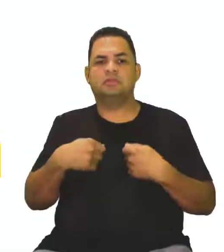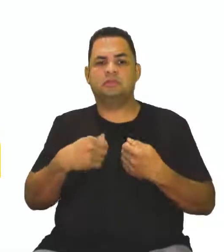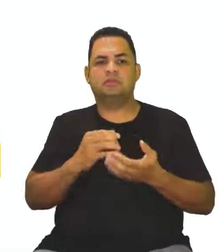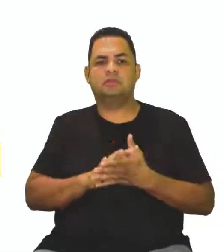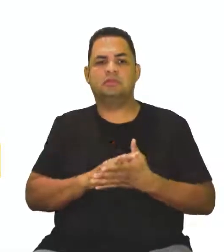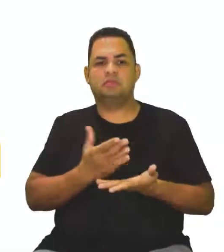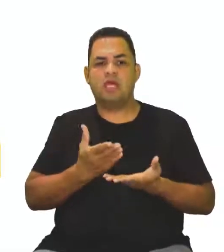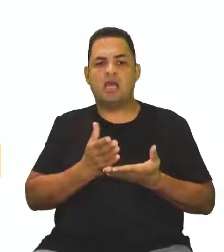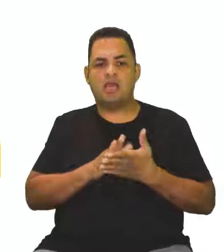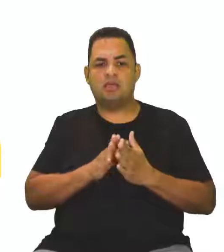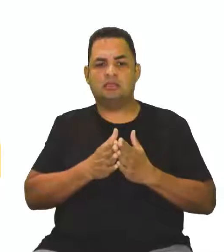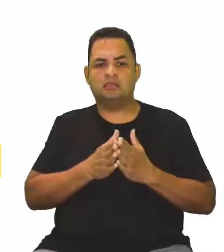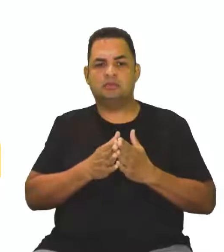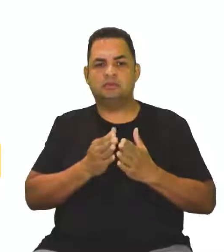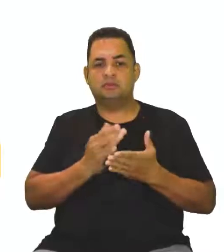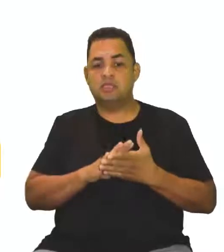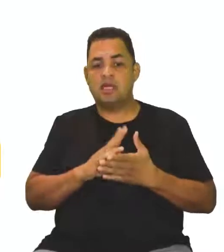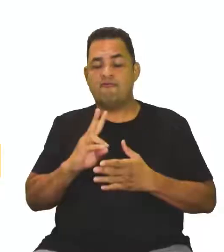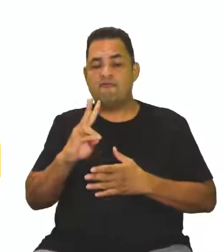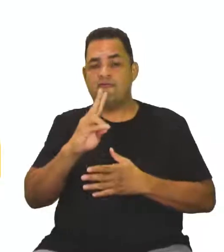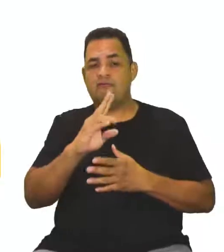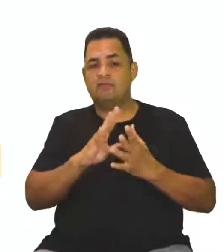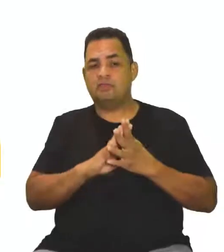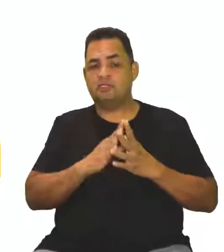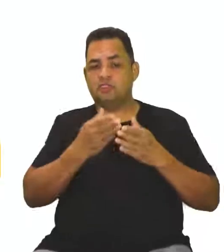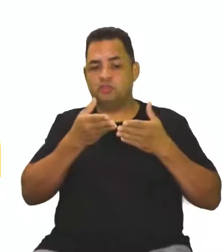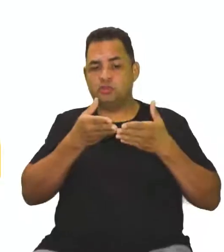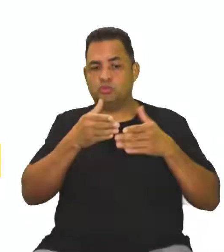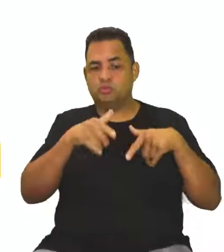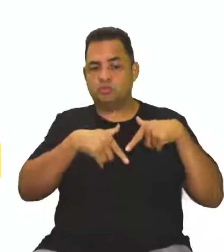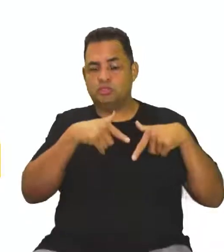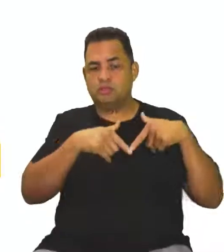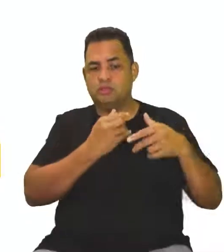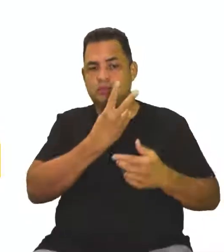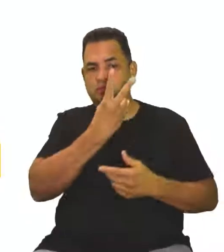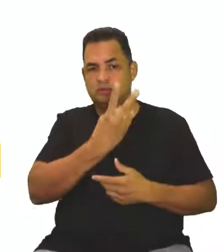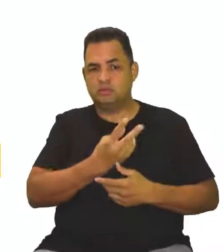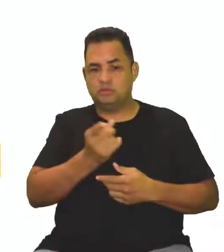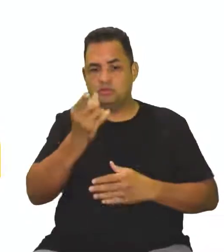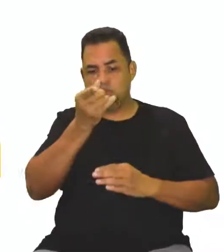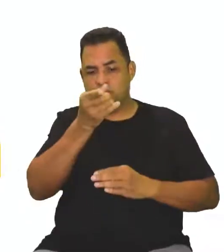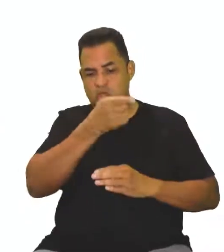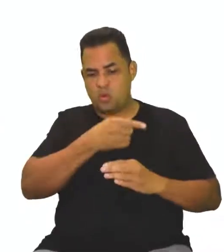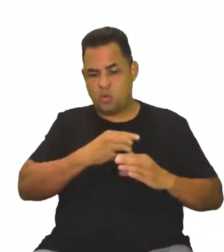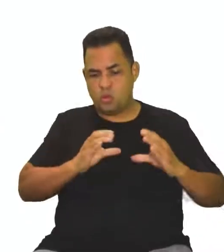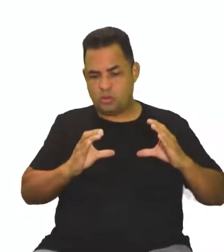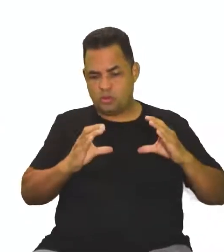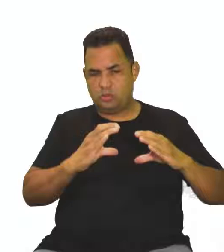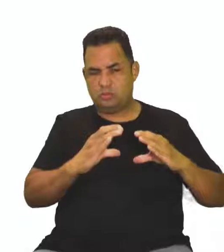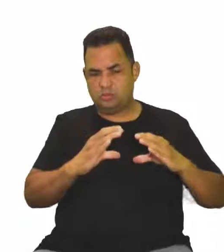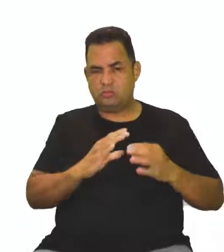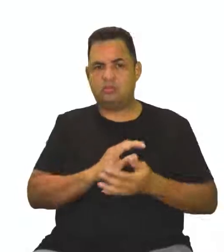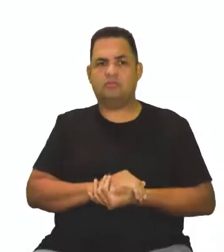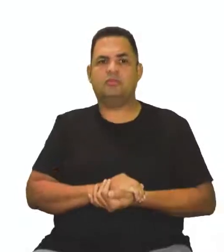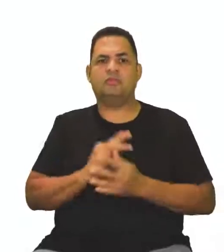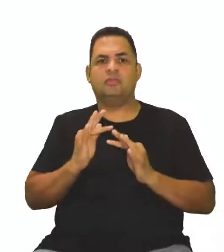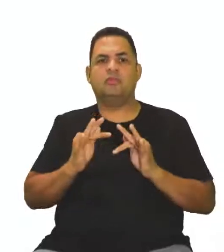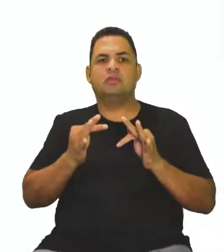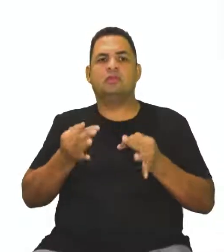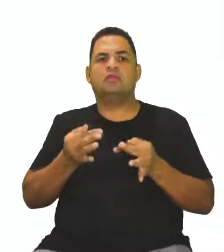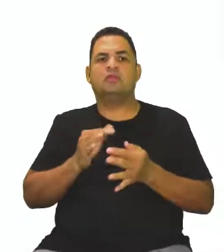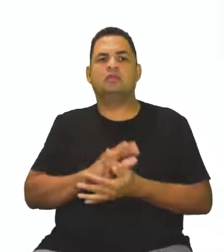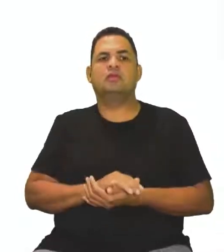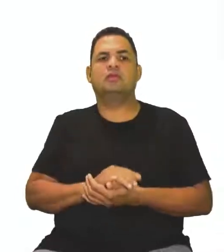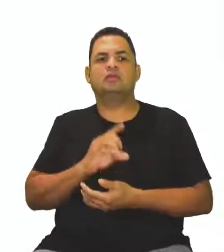circuito, que é 240, ok? Se você somar e não der, tem que fazer o cálculo de novo, tá bom? E finalmente, pessoal,